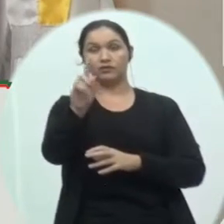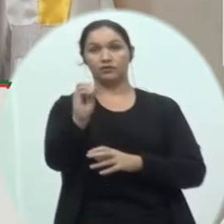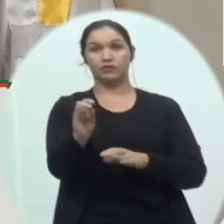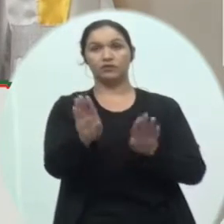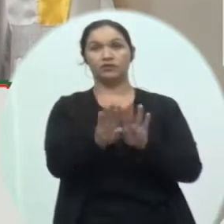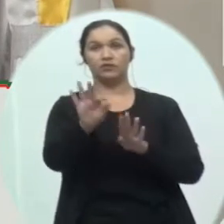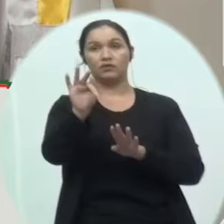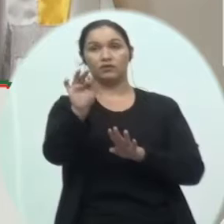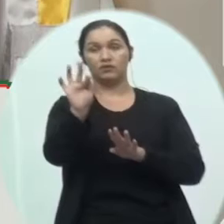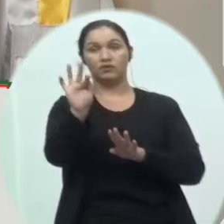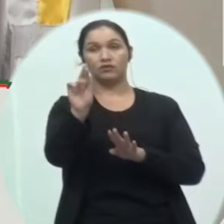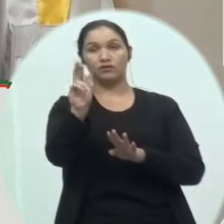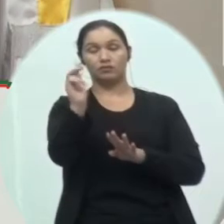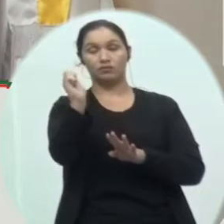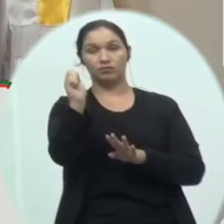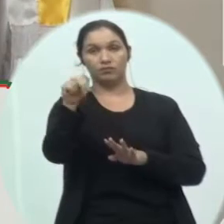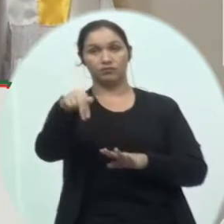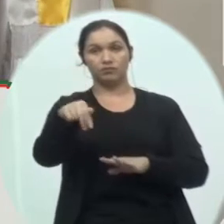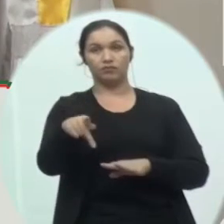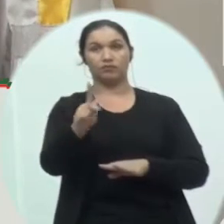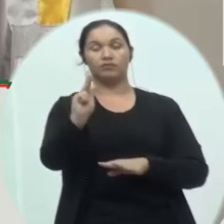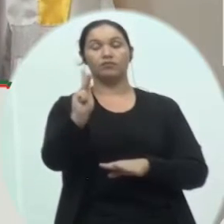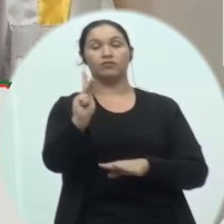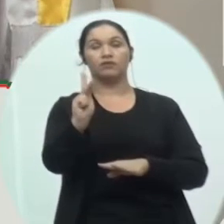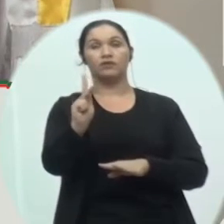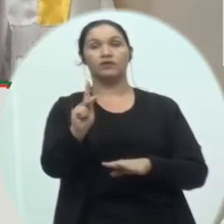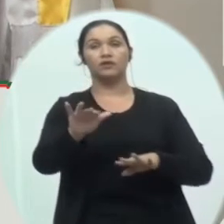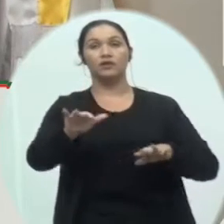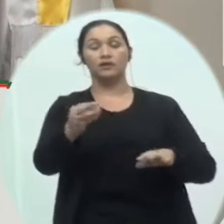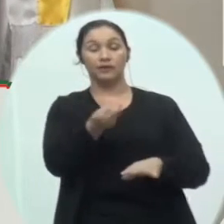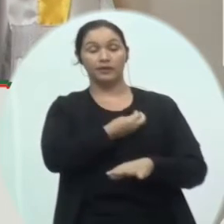Frank, que está aqui presente conosco também. Senhor presidente,